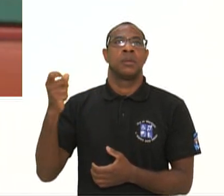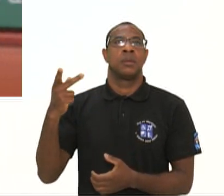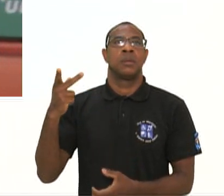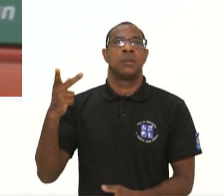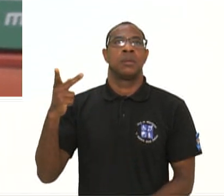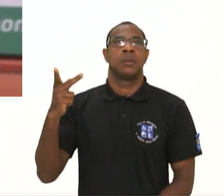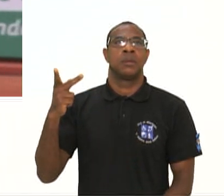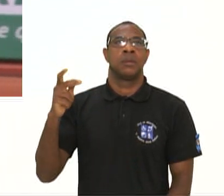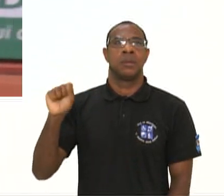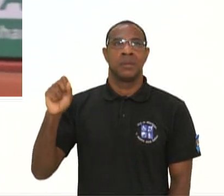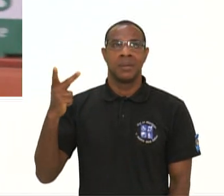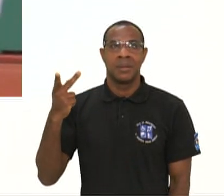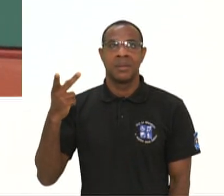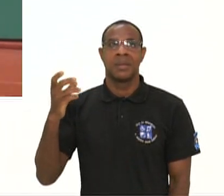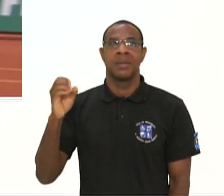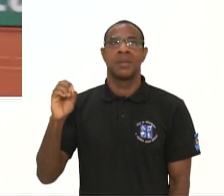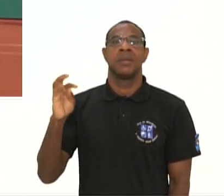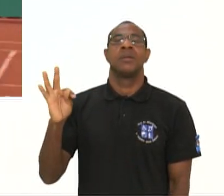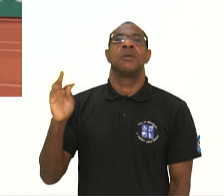mais conhecido como uma largadinha,